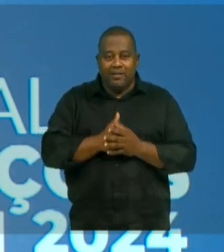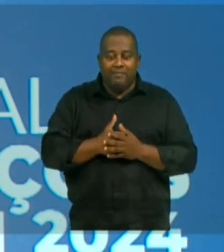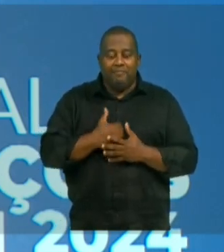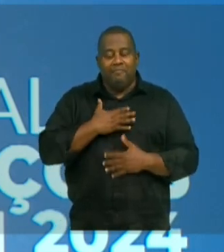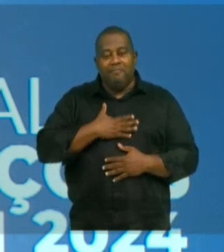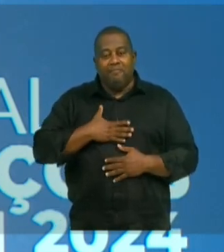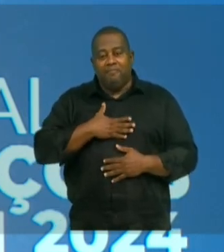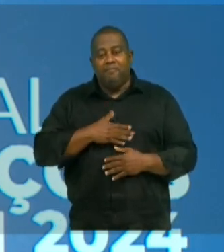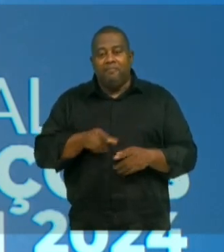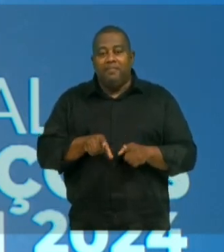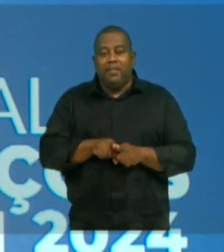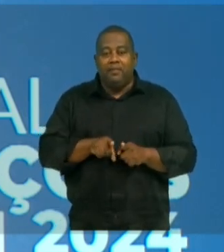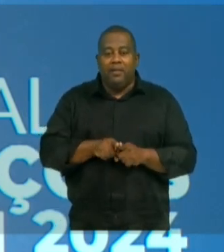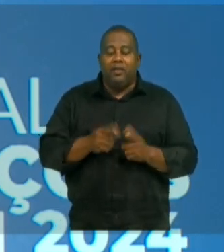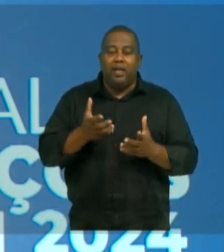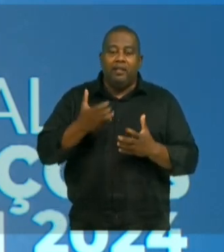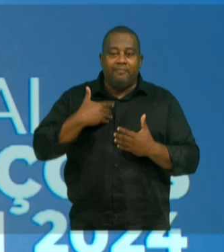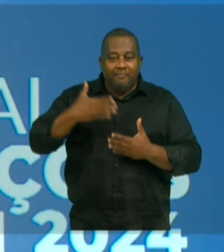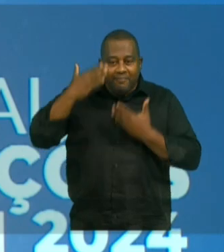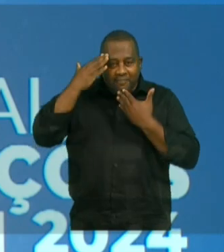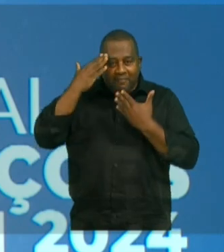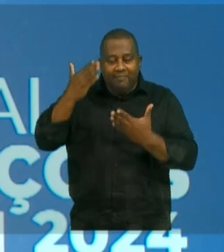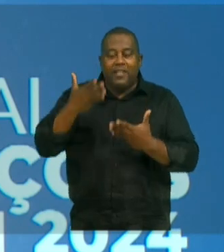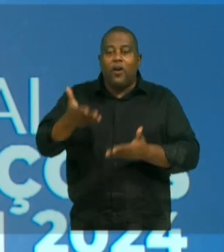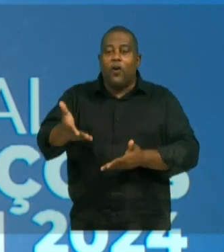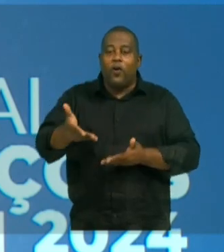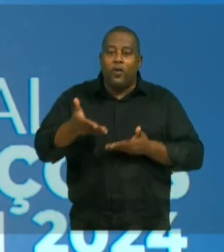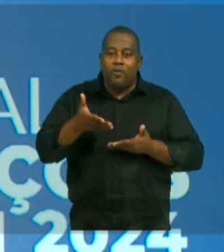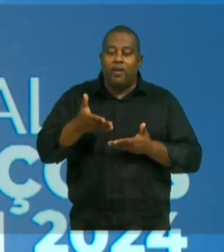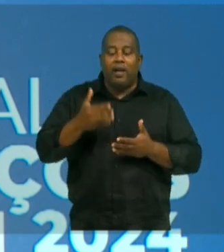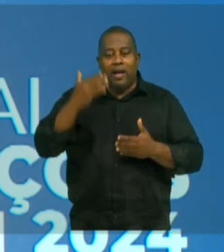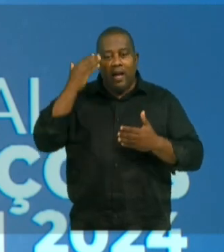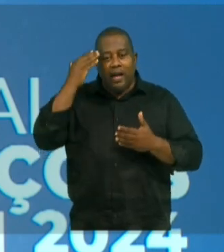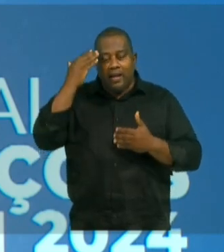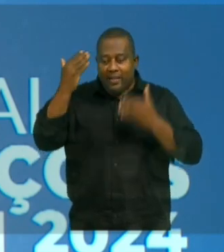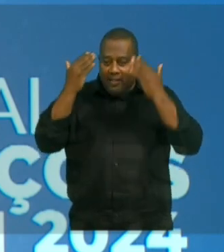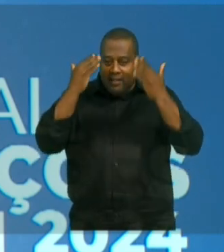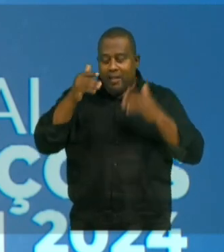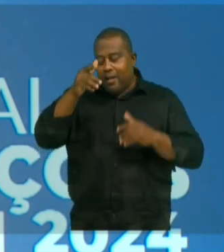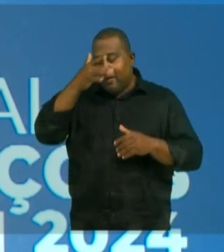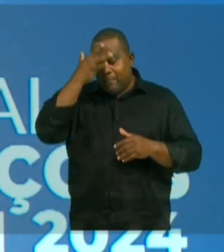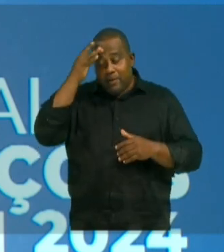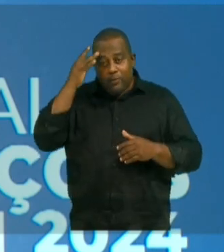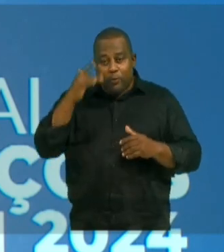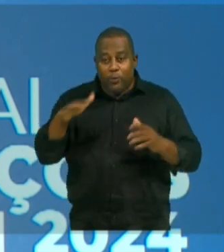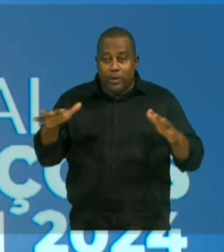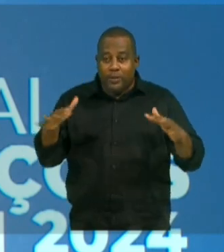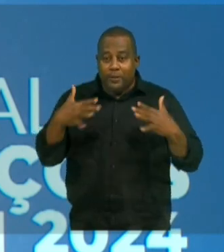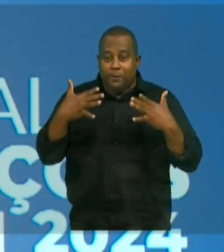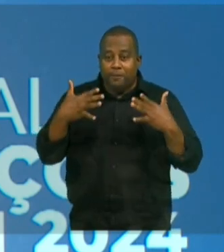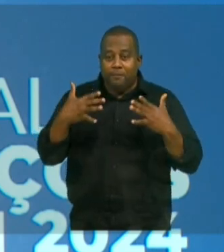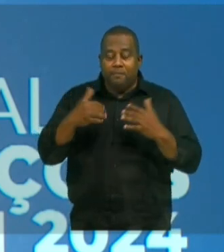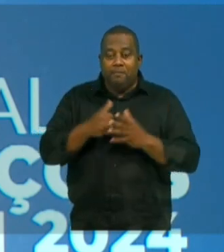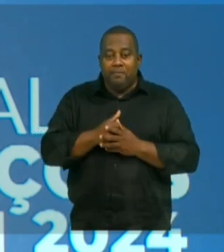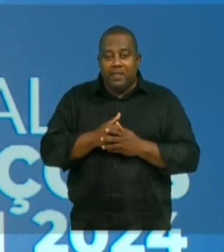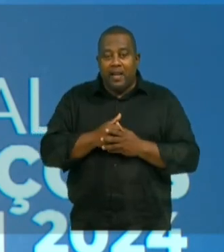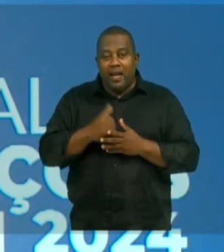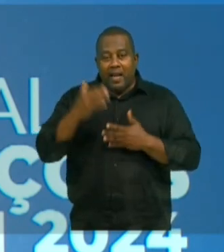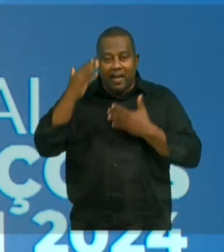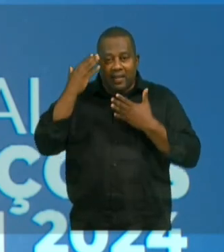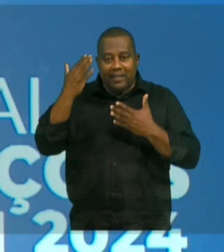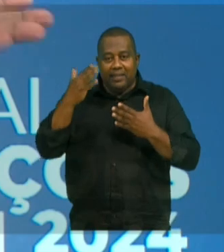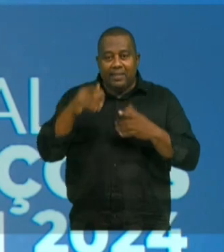também eh eu quero agradecer né o convite agradecer as pessoas que estão me ouvindo Eh agradecer também